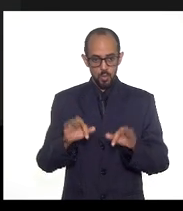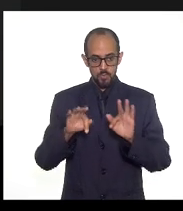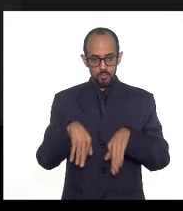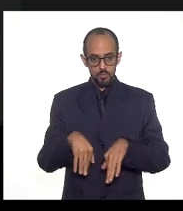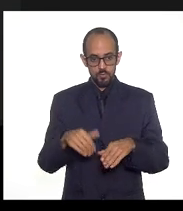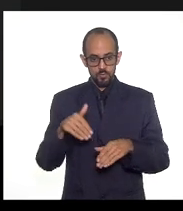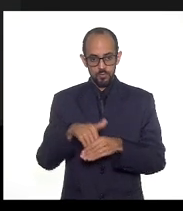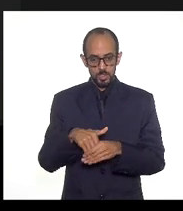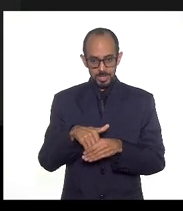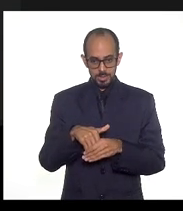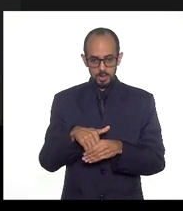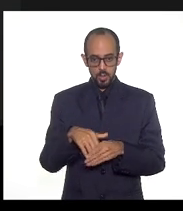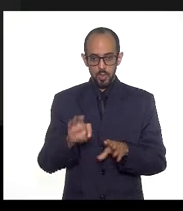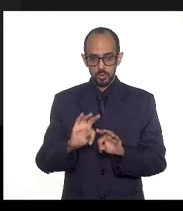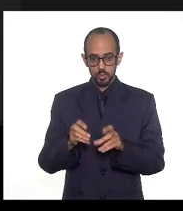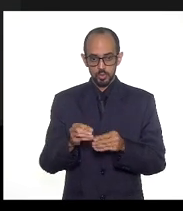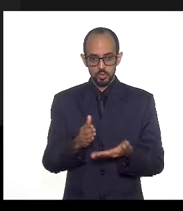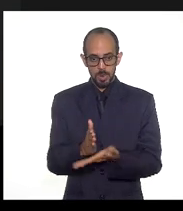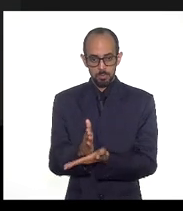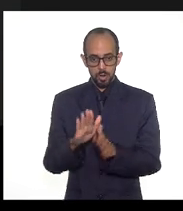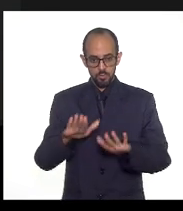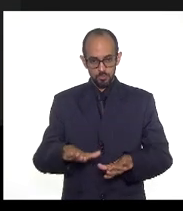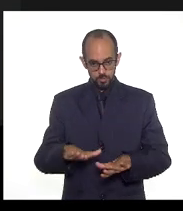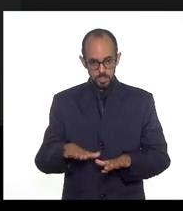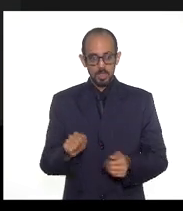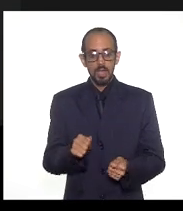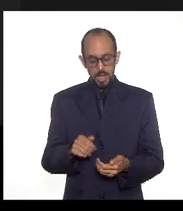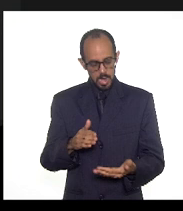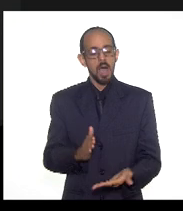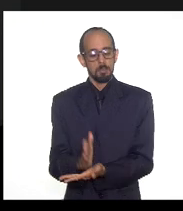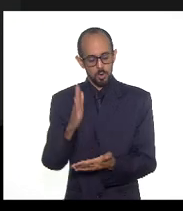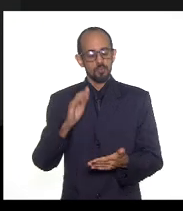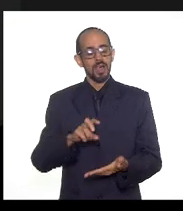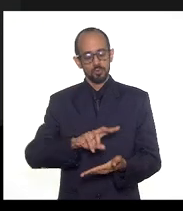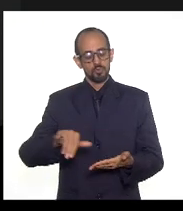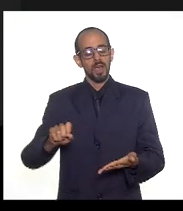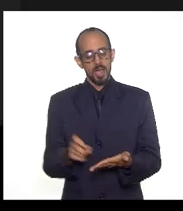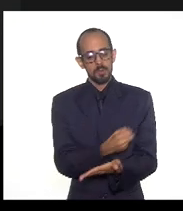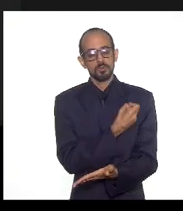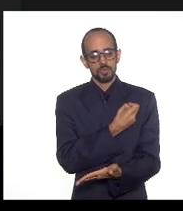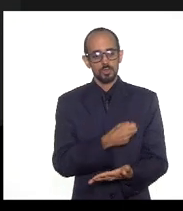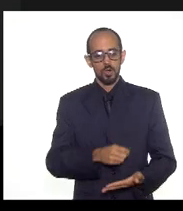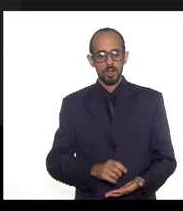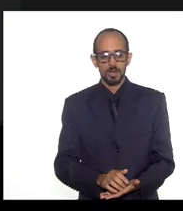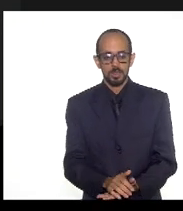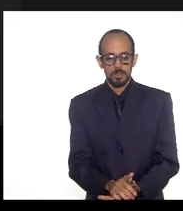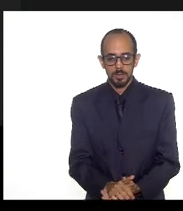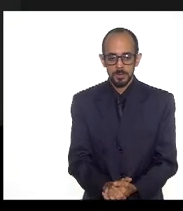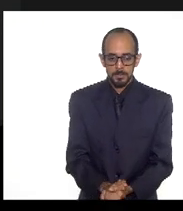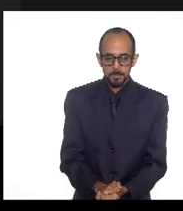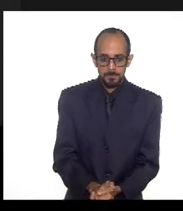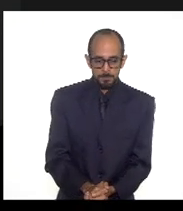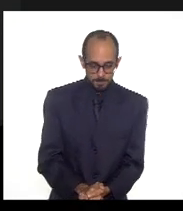Em votação. Os senhores que aprovam, permaneçam como estão. Aprovado. Vai à promulgação. Vai à promulgação.